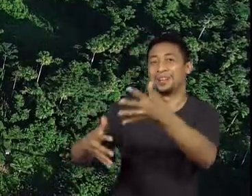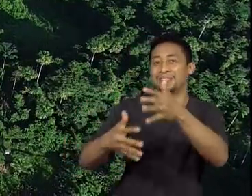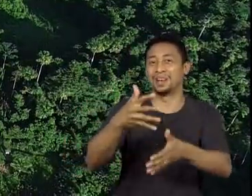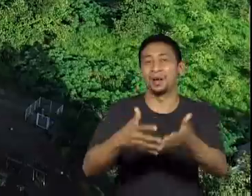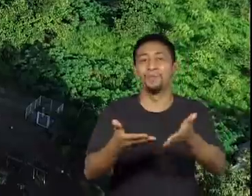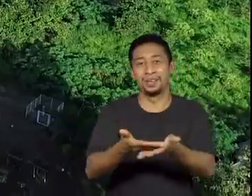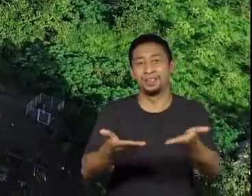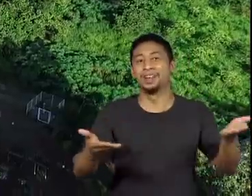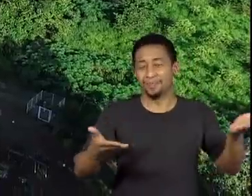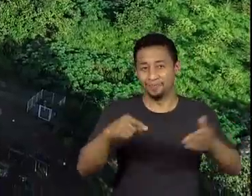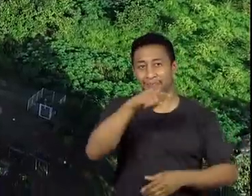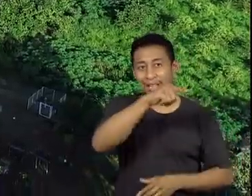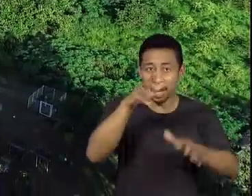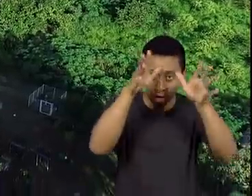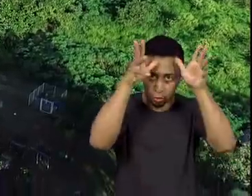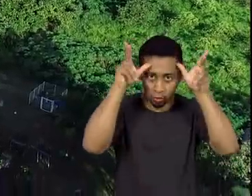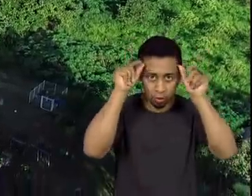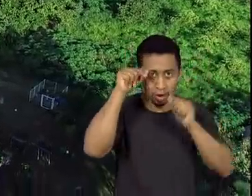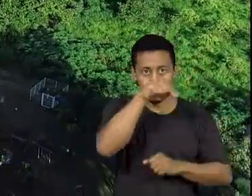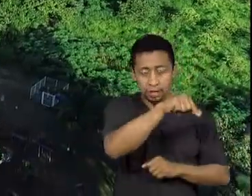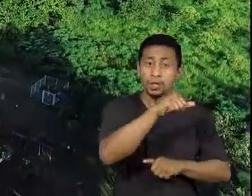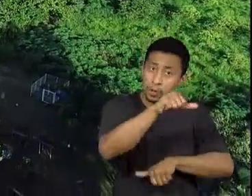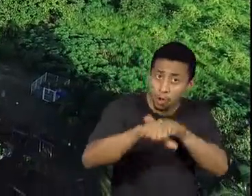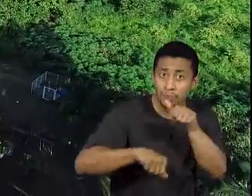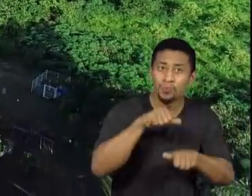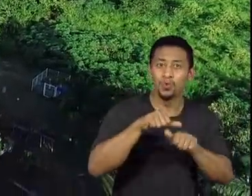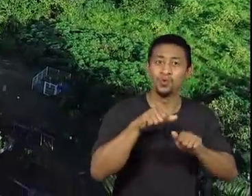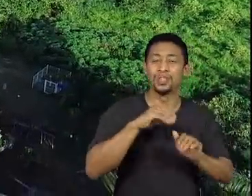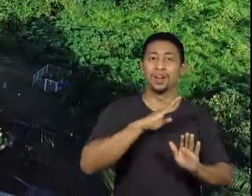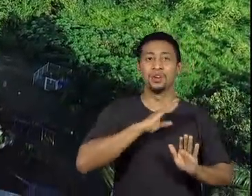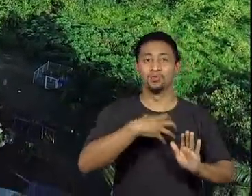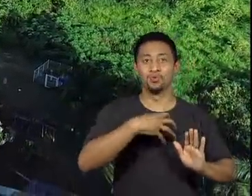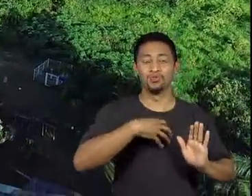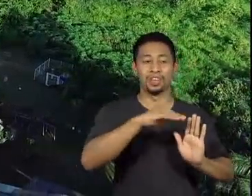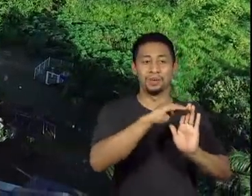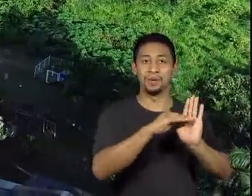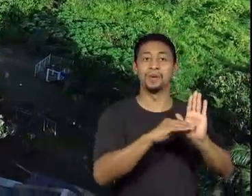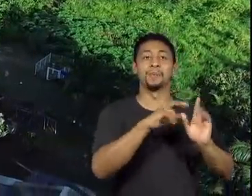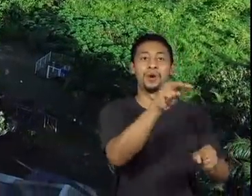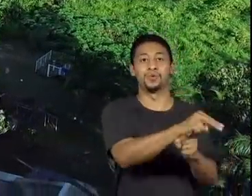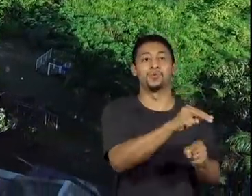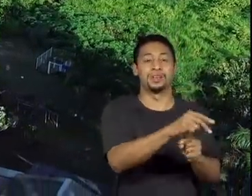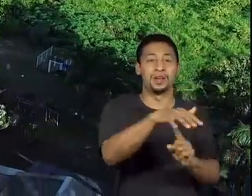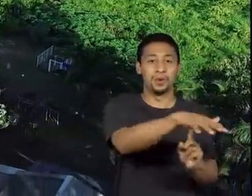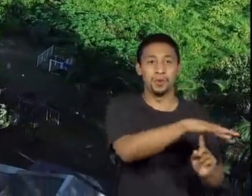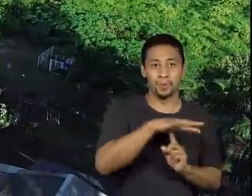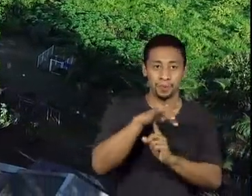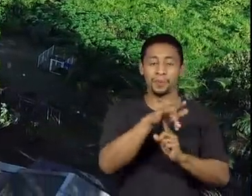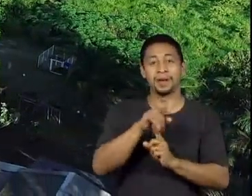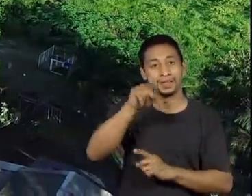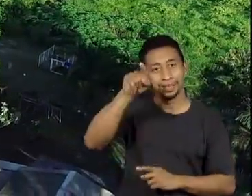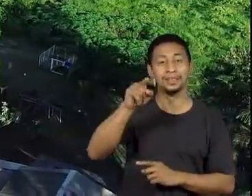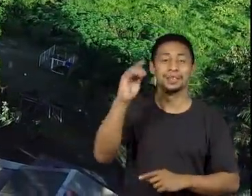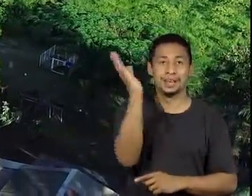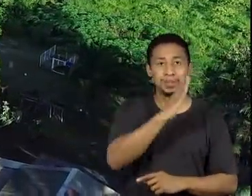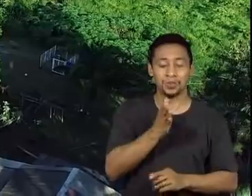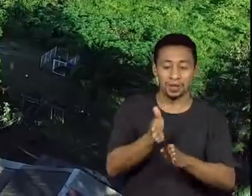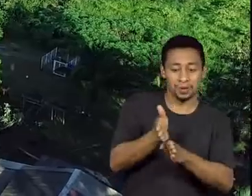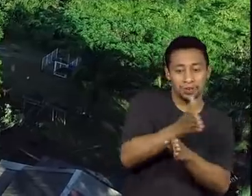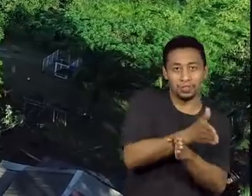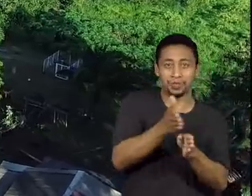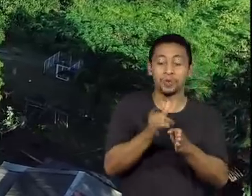no Acre, e modifica a categoria do Parque Nacional da Serra do Divisor. Esse PL ele é